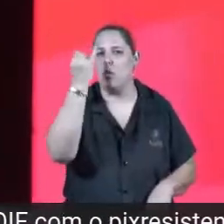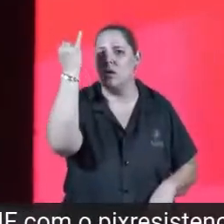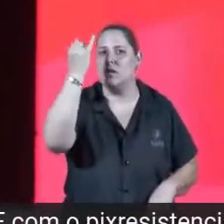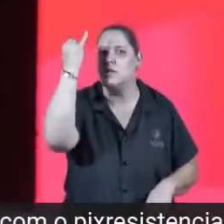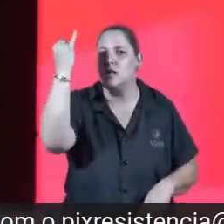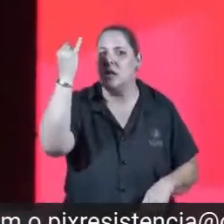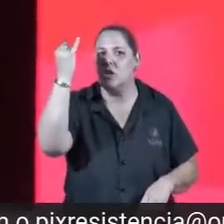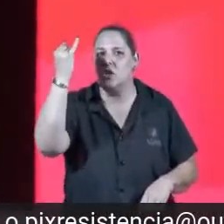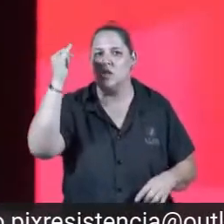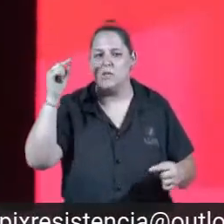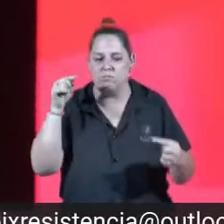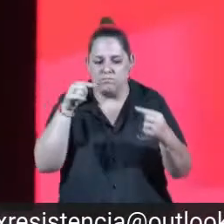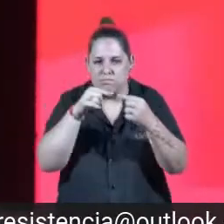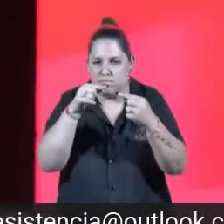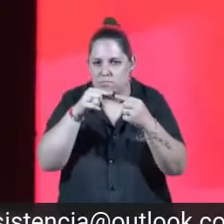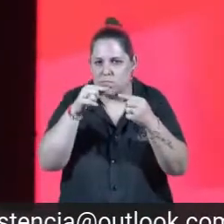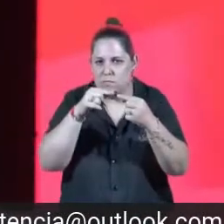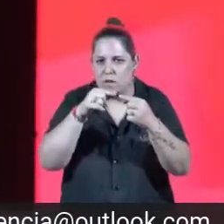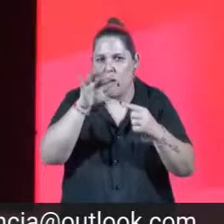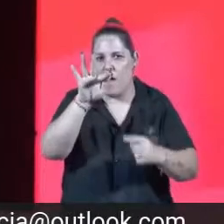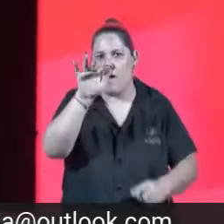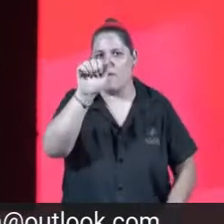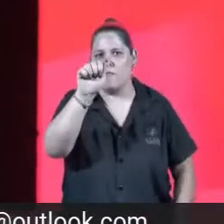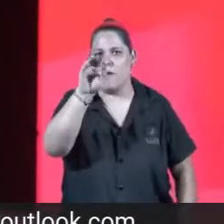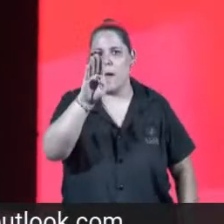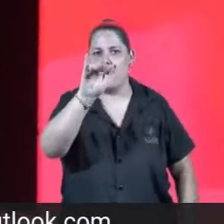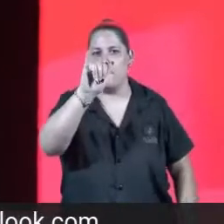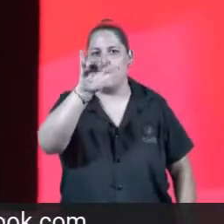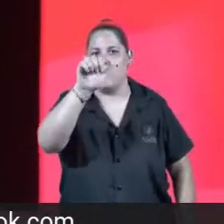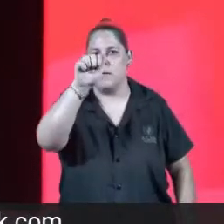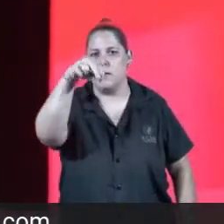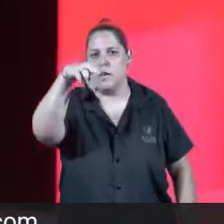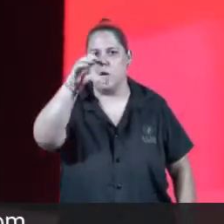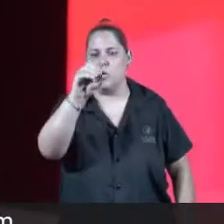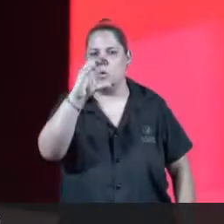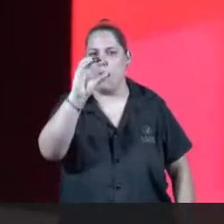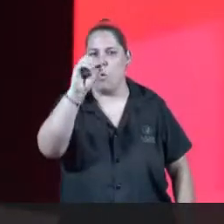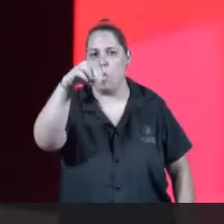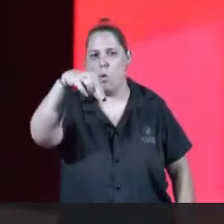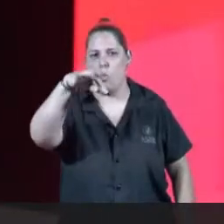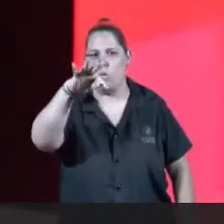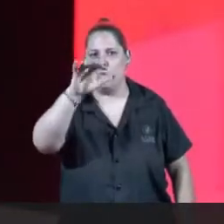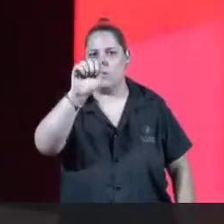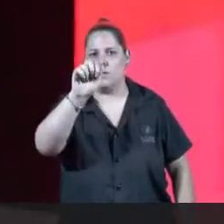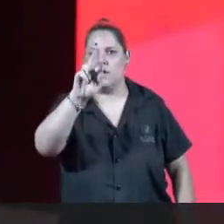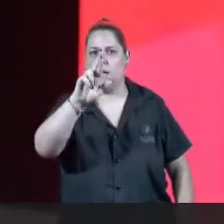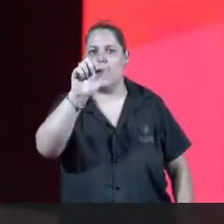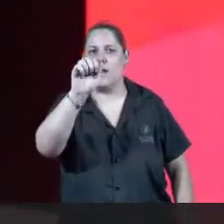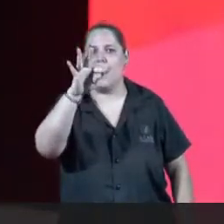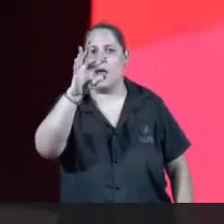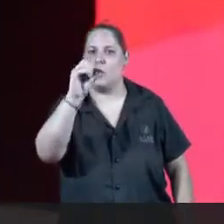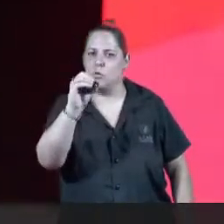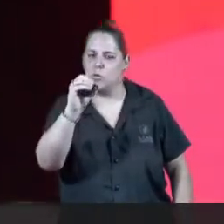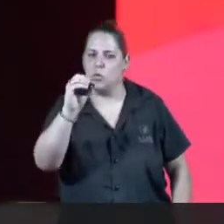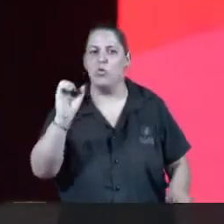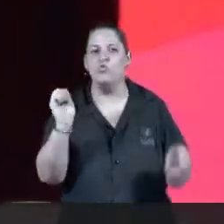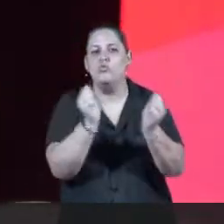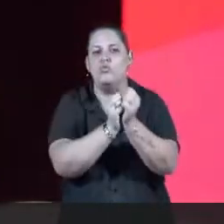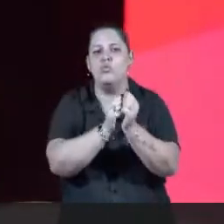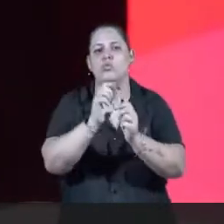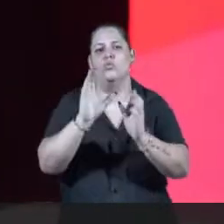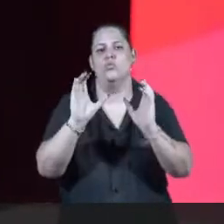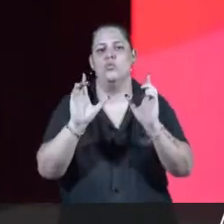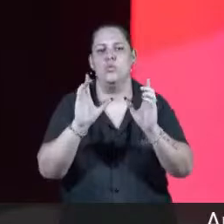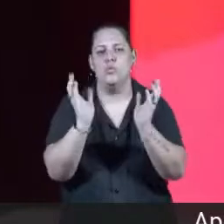de filiação do senador Fabiano Contarato ao Partido dos Trabalhadores. Eu sou Jaqueline Rocha, presidenta do PT, e tenho